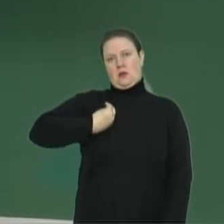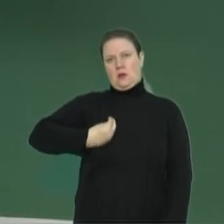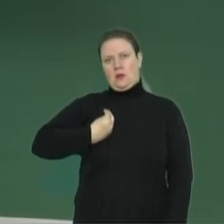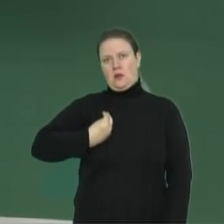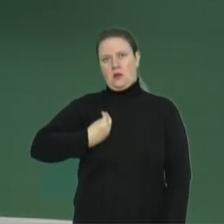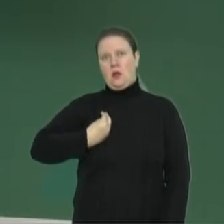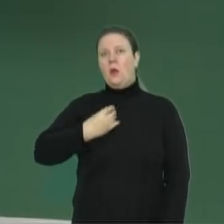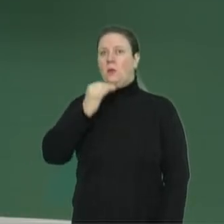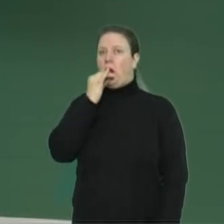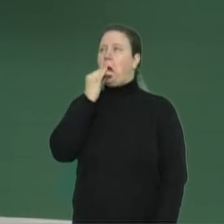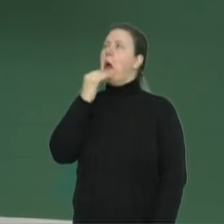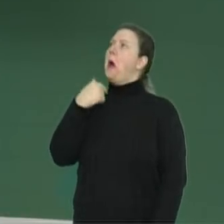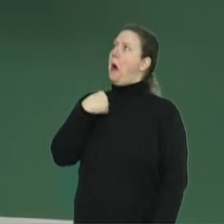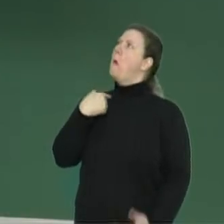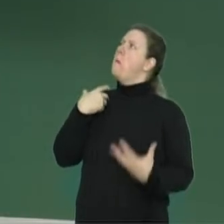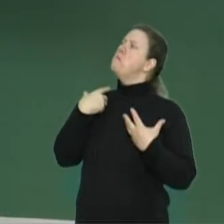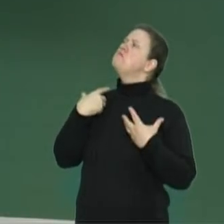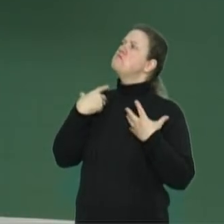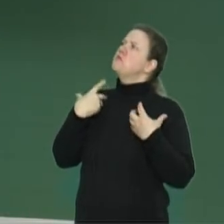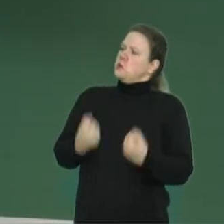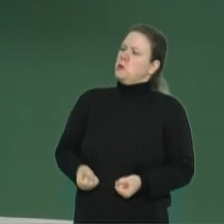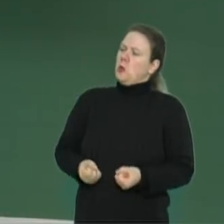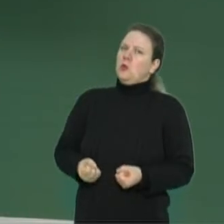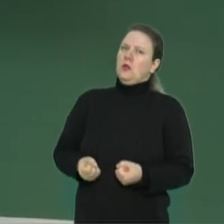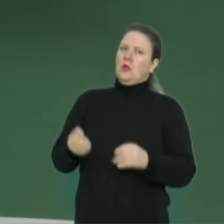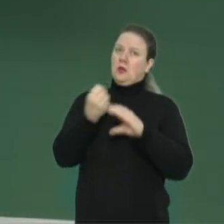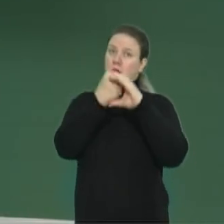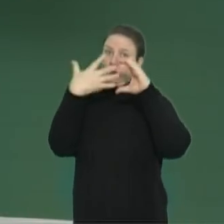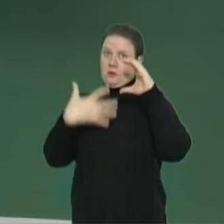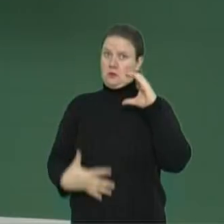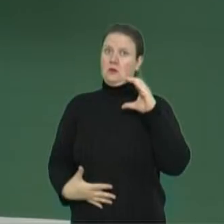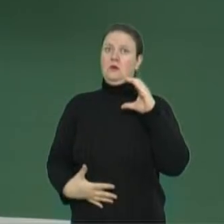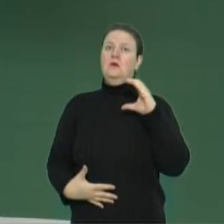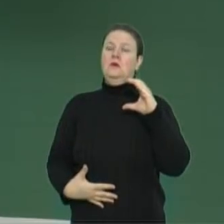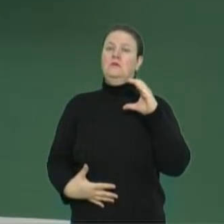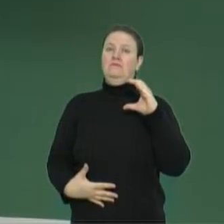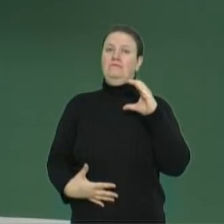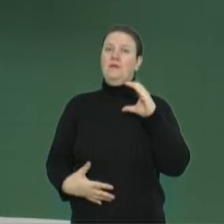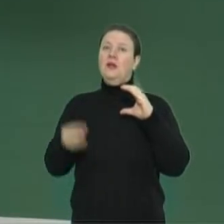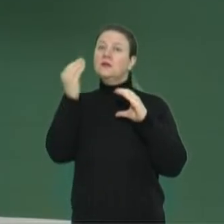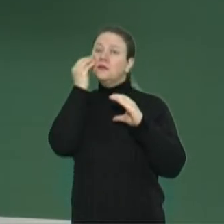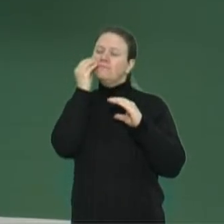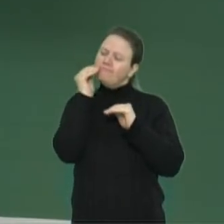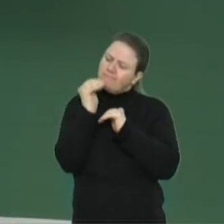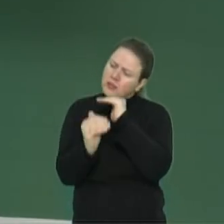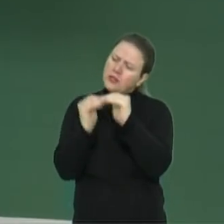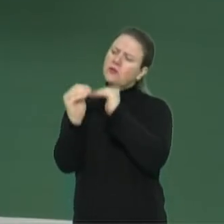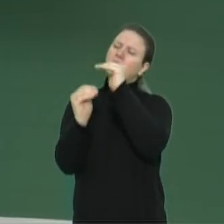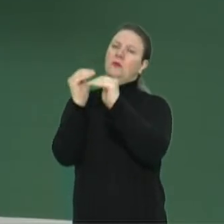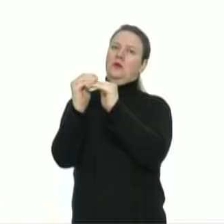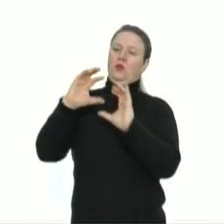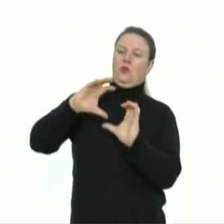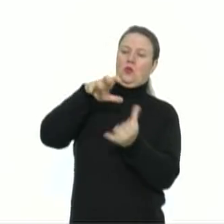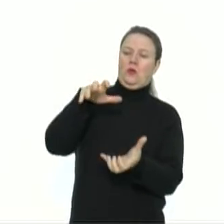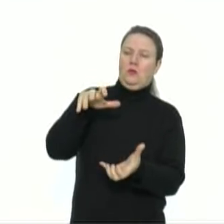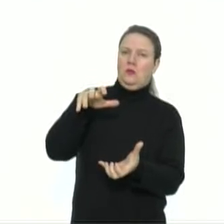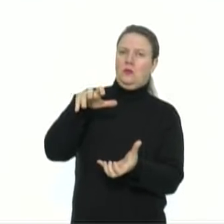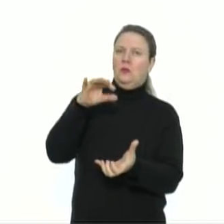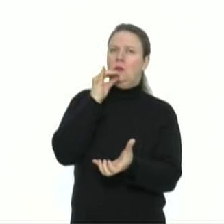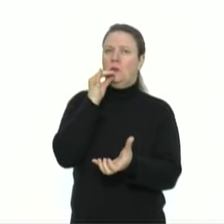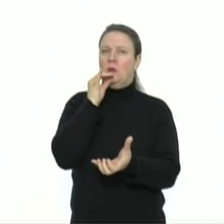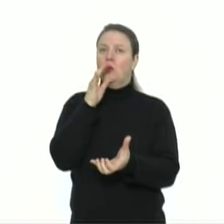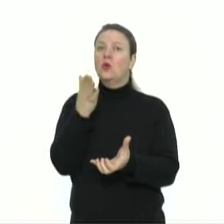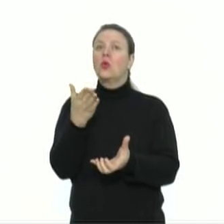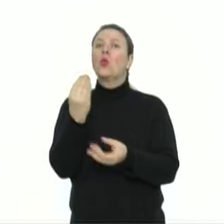você assume essas características que você carrega, esse fato, você vai tentar, né, se desenvolver no mundo. Esse desenvolvimento